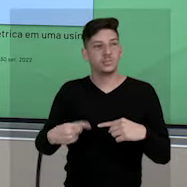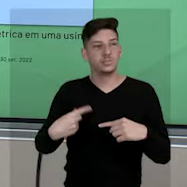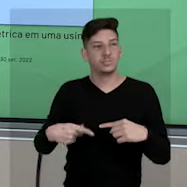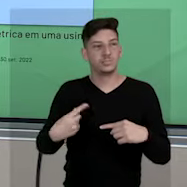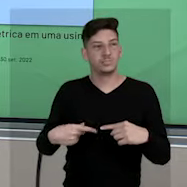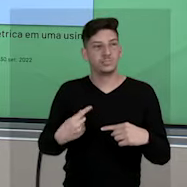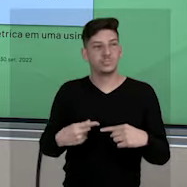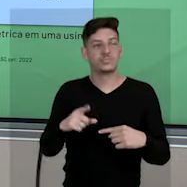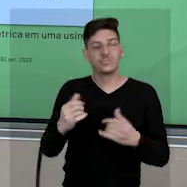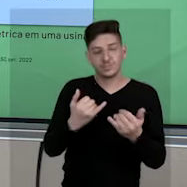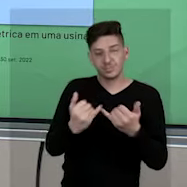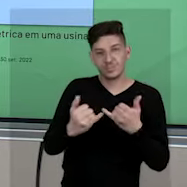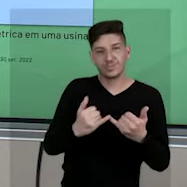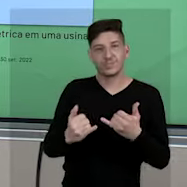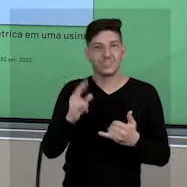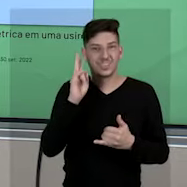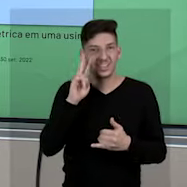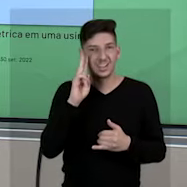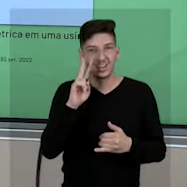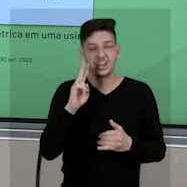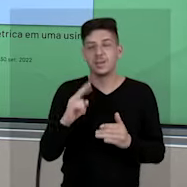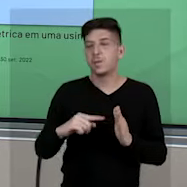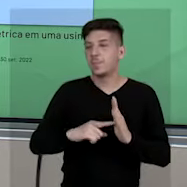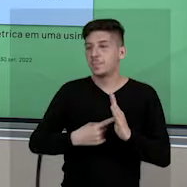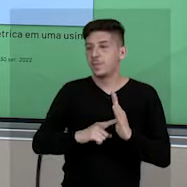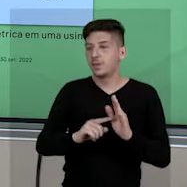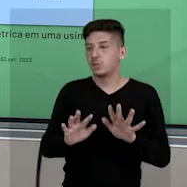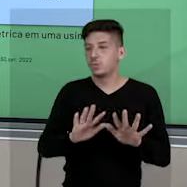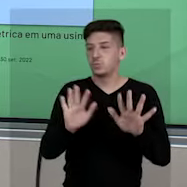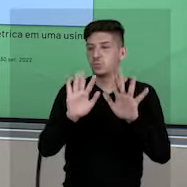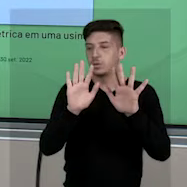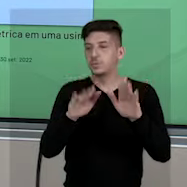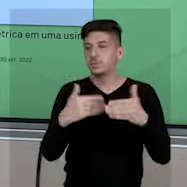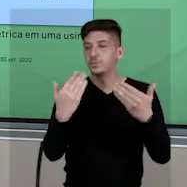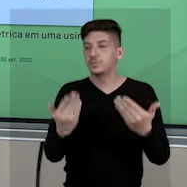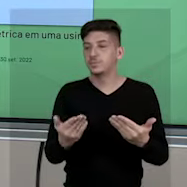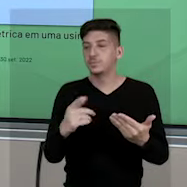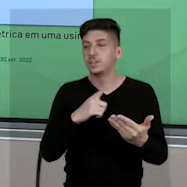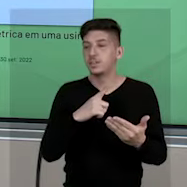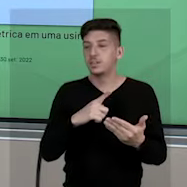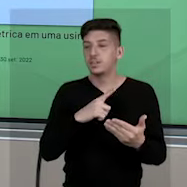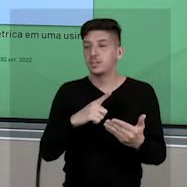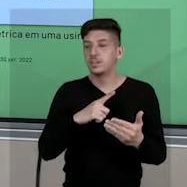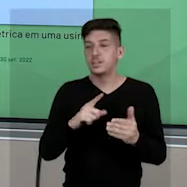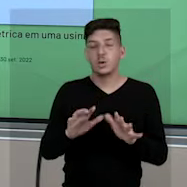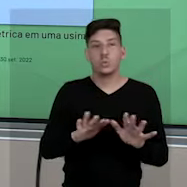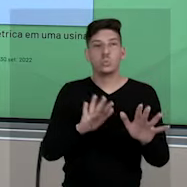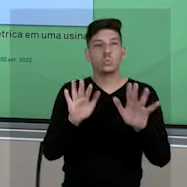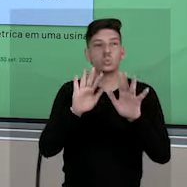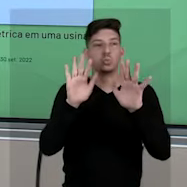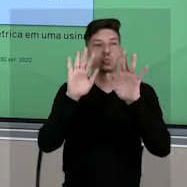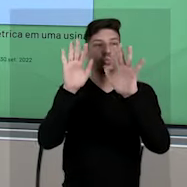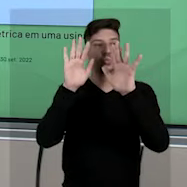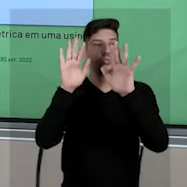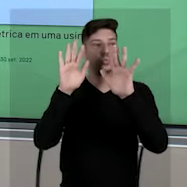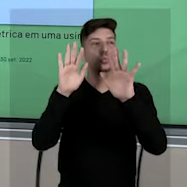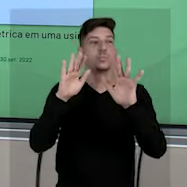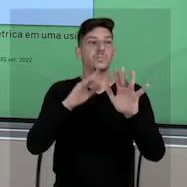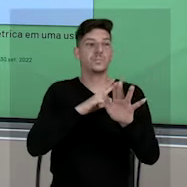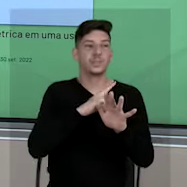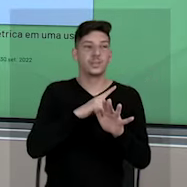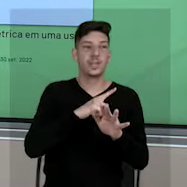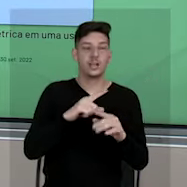bem parecido lá com aquelas máquinas a vapor, né? E aí esse vapor em deslocamento vai passar por turbinas